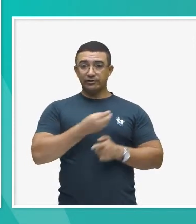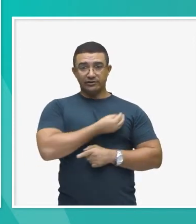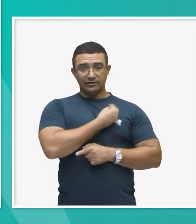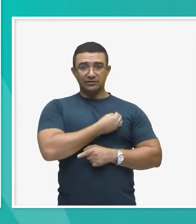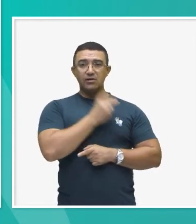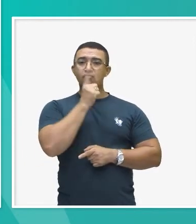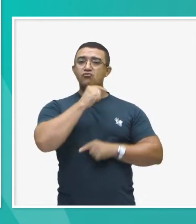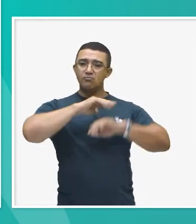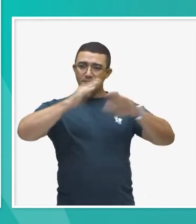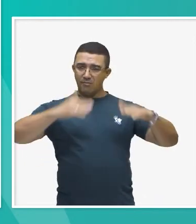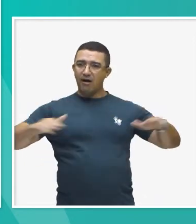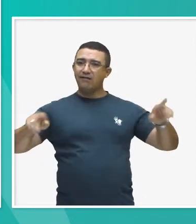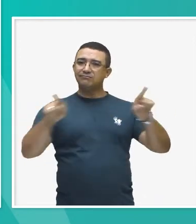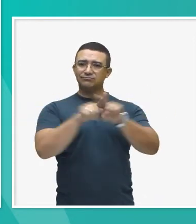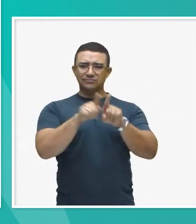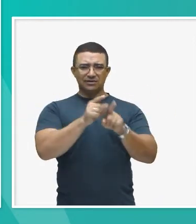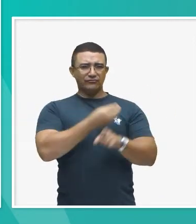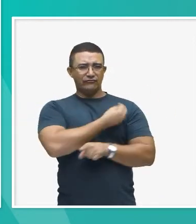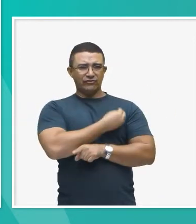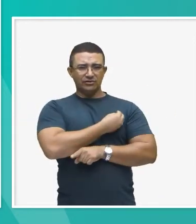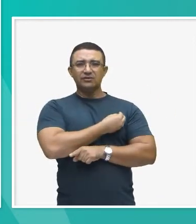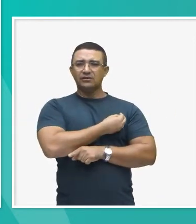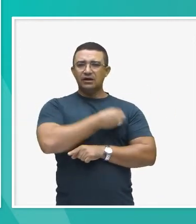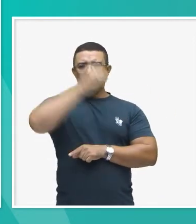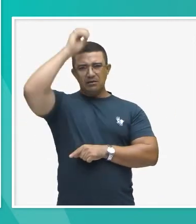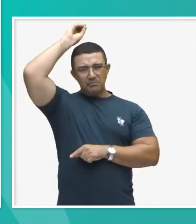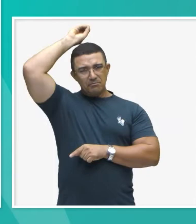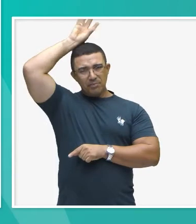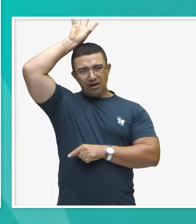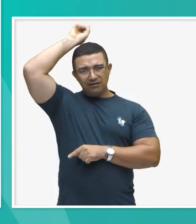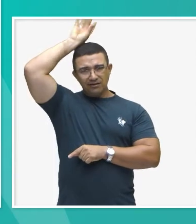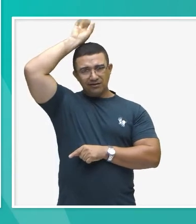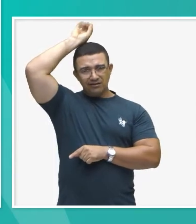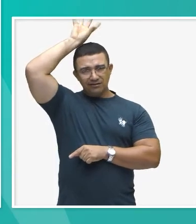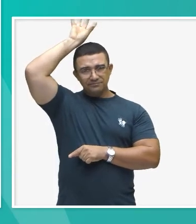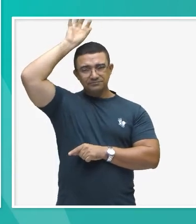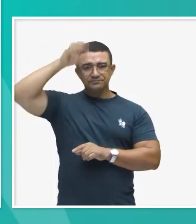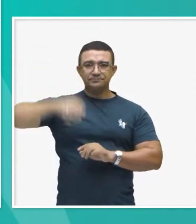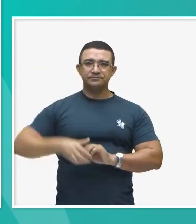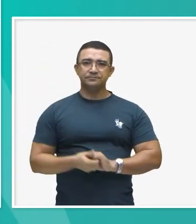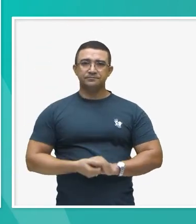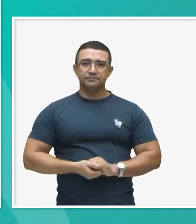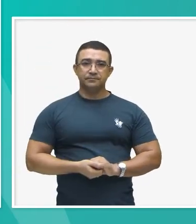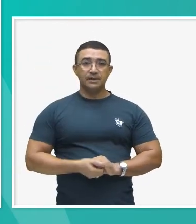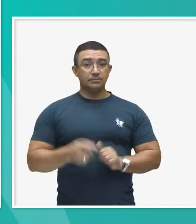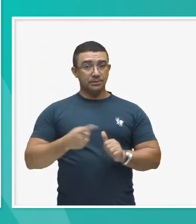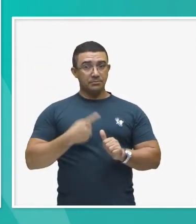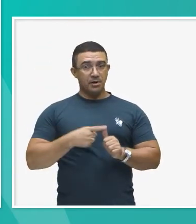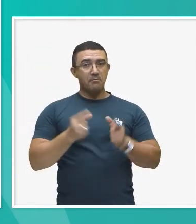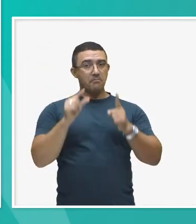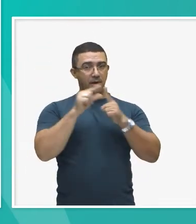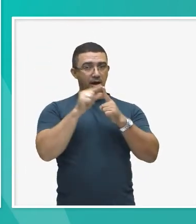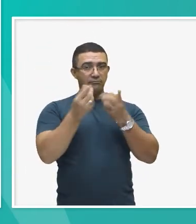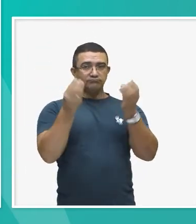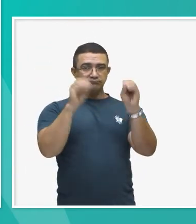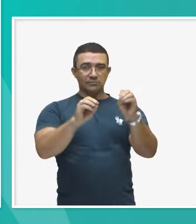das baleias de uma maneira assim muito ruim. Ok? Bom, a primeira palavra é whale, então só está sobrando